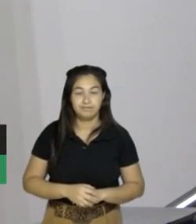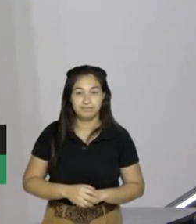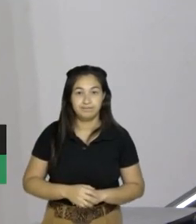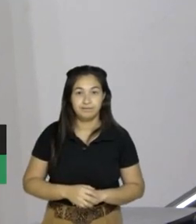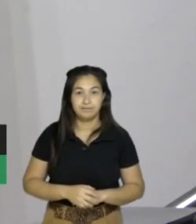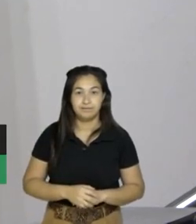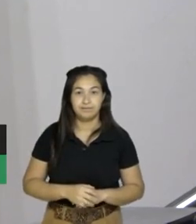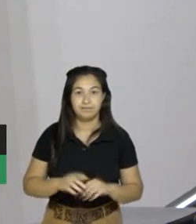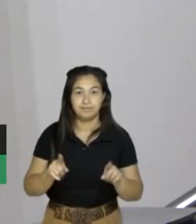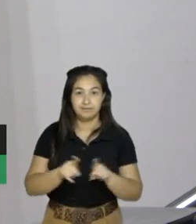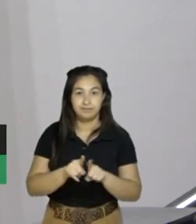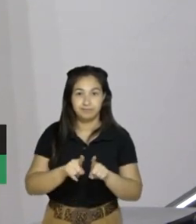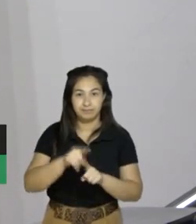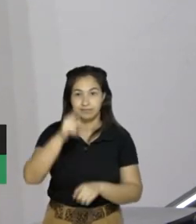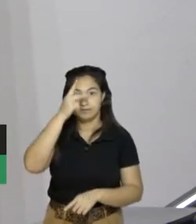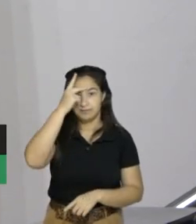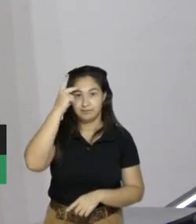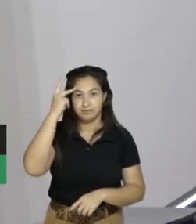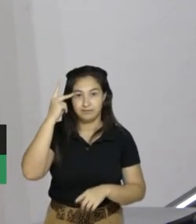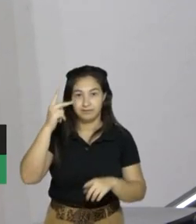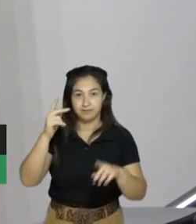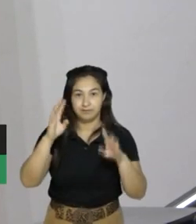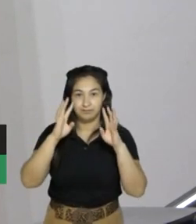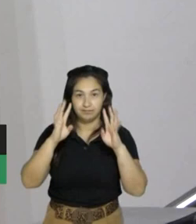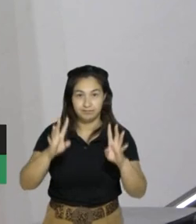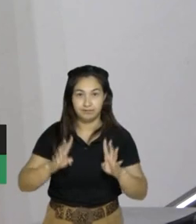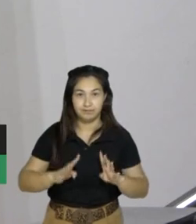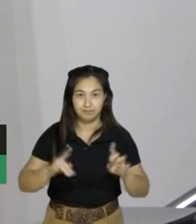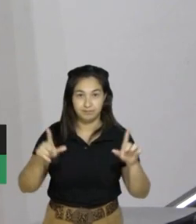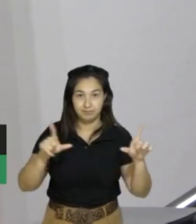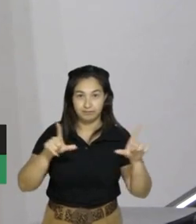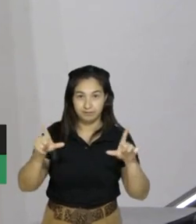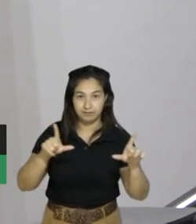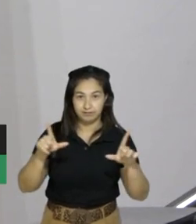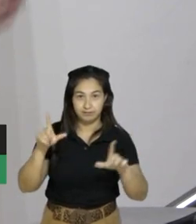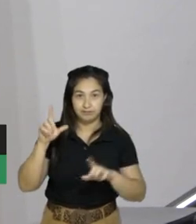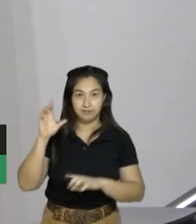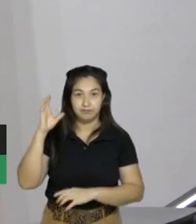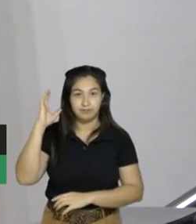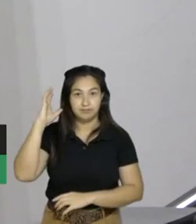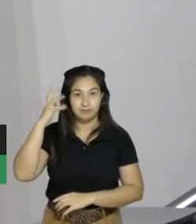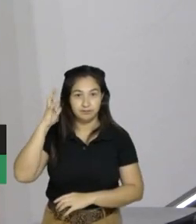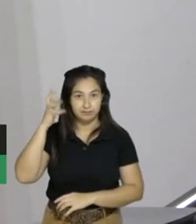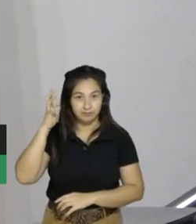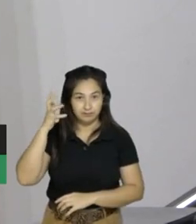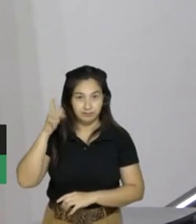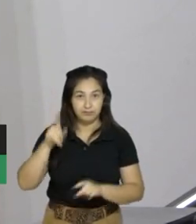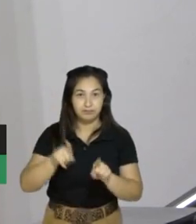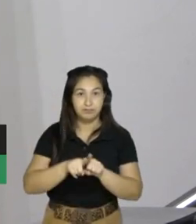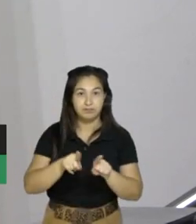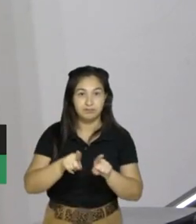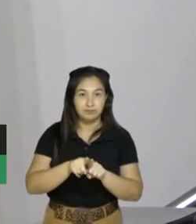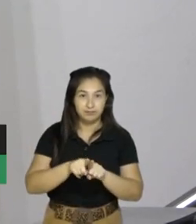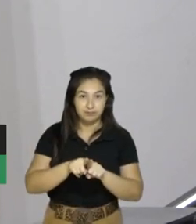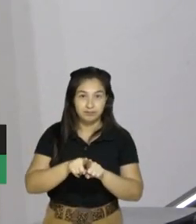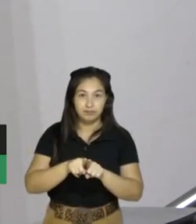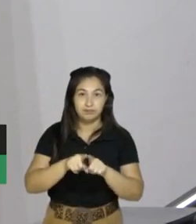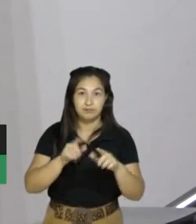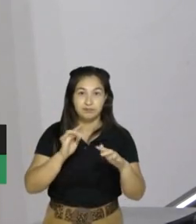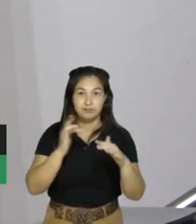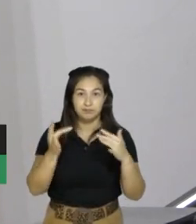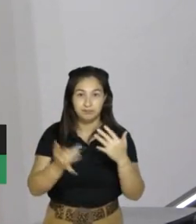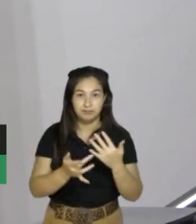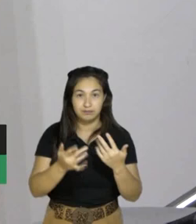telespectadores da TV Assembleia Legislativa da rádio digital ao da o deputado Maurício